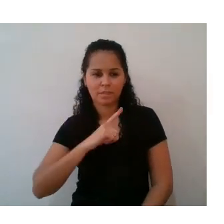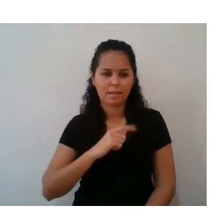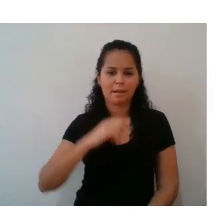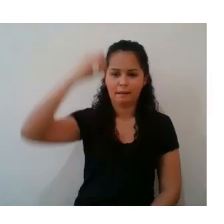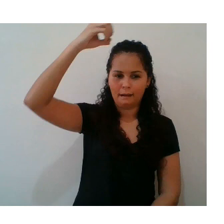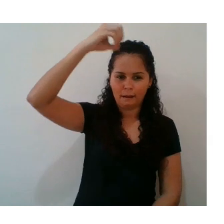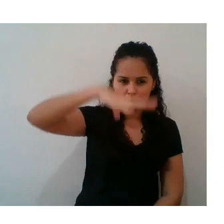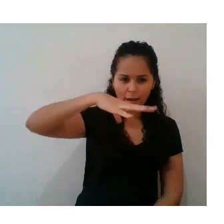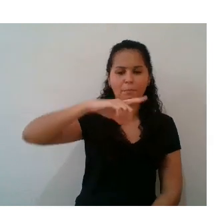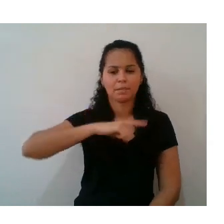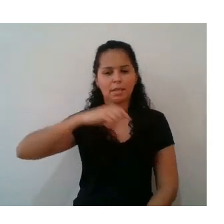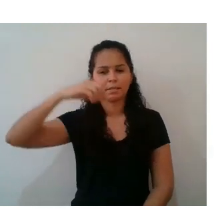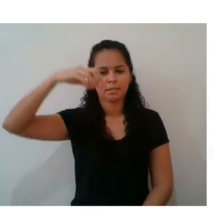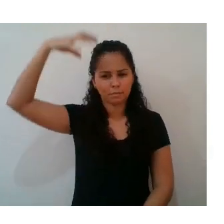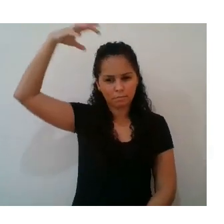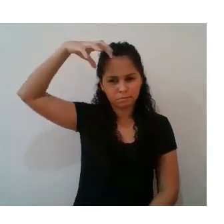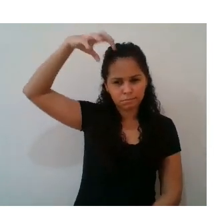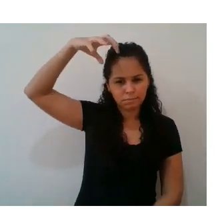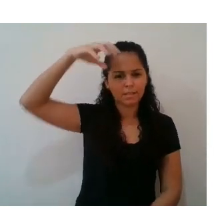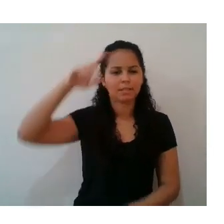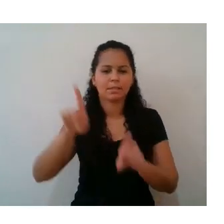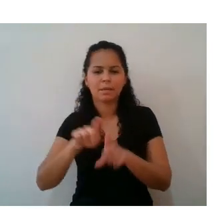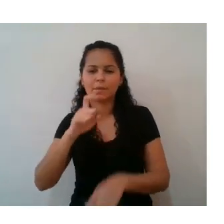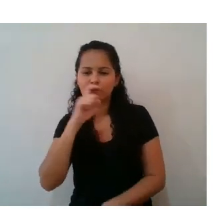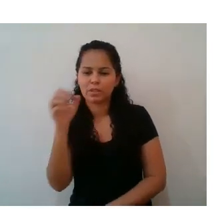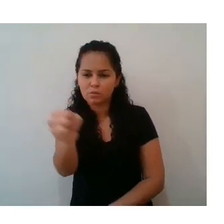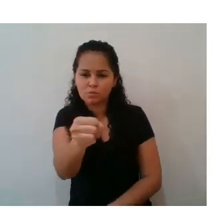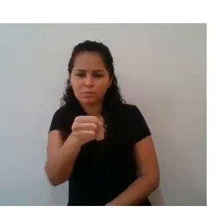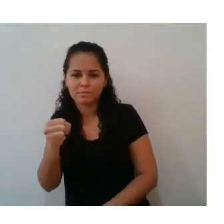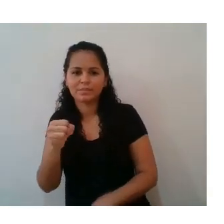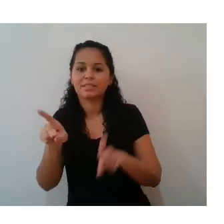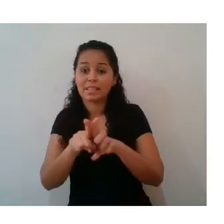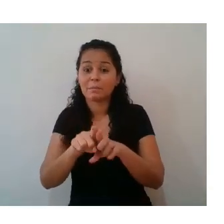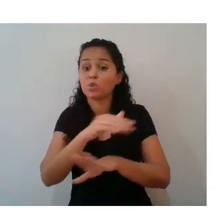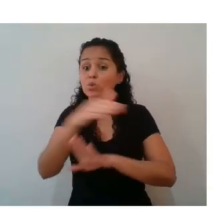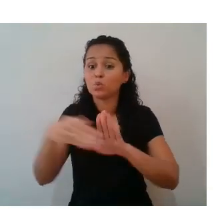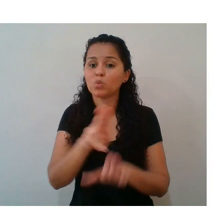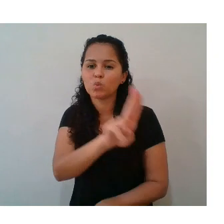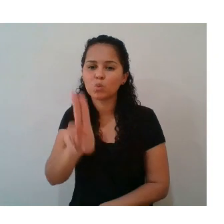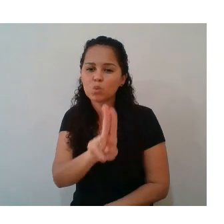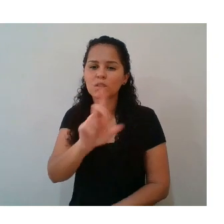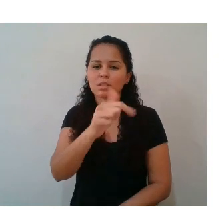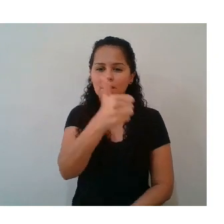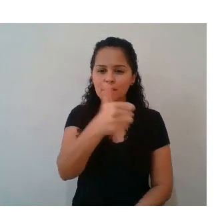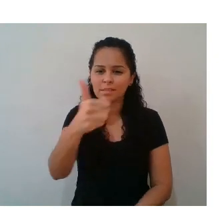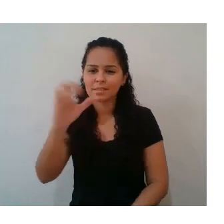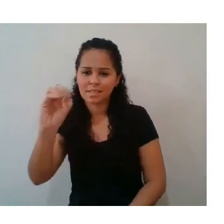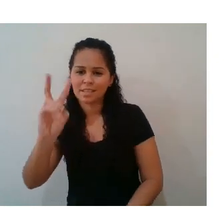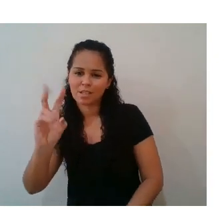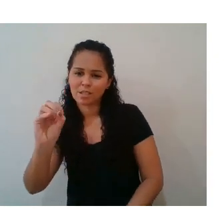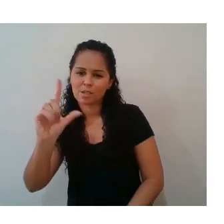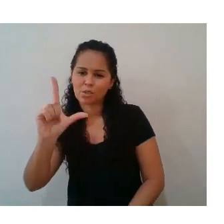tenho chuveiro usufruindo de 110 volts. Eu tenho geladeira usufruindo de 110 volts. E aqui é exatamente o nosso amigo fusível